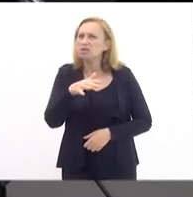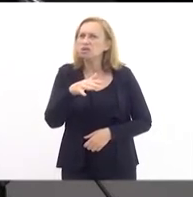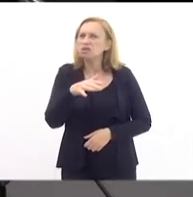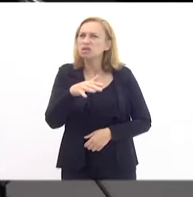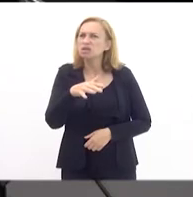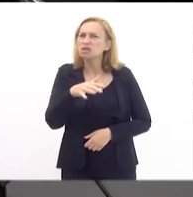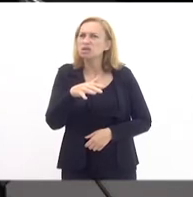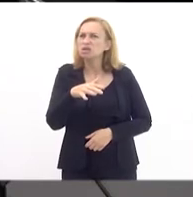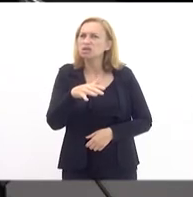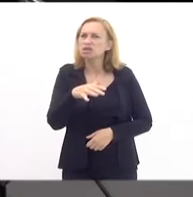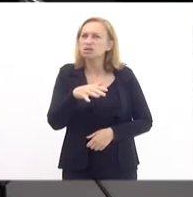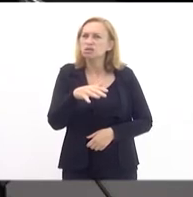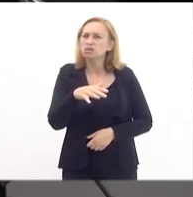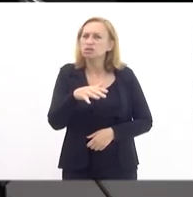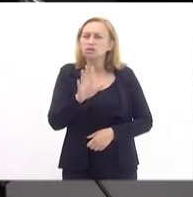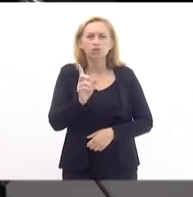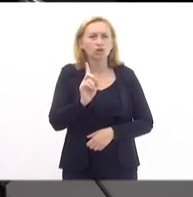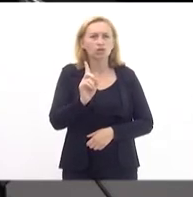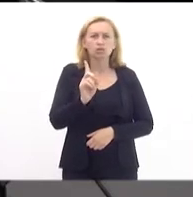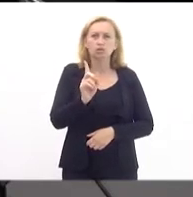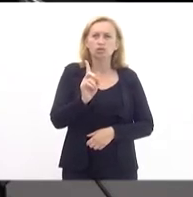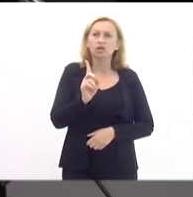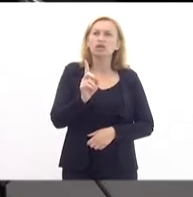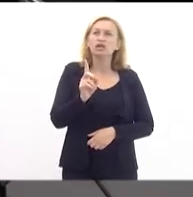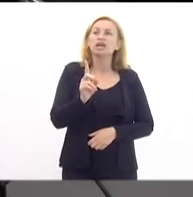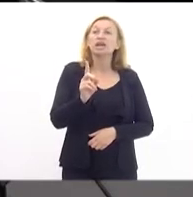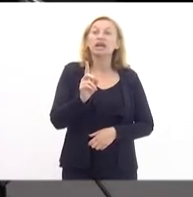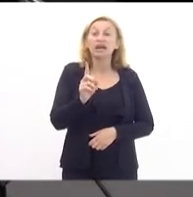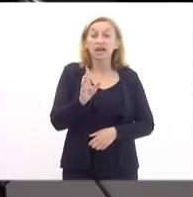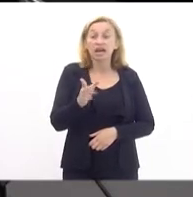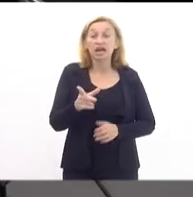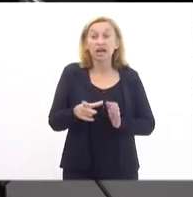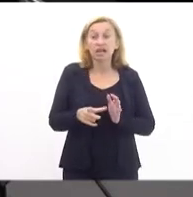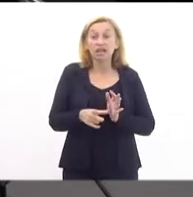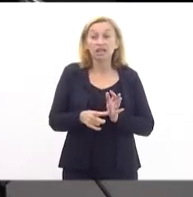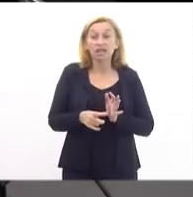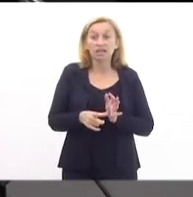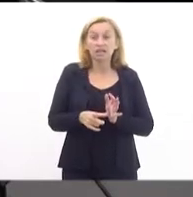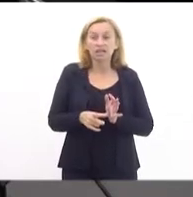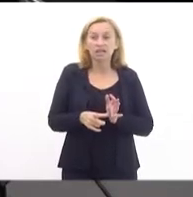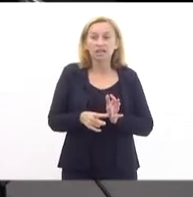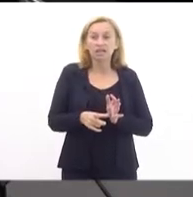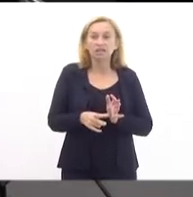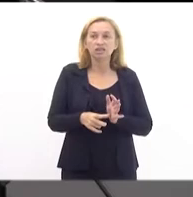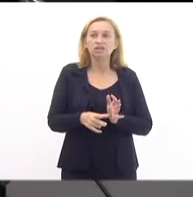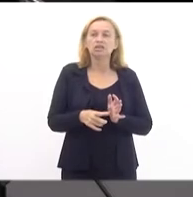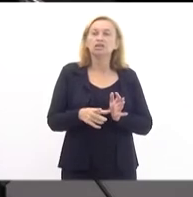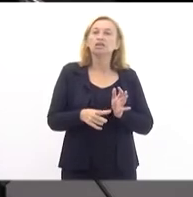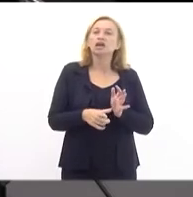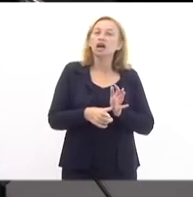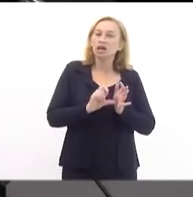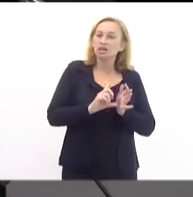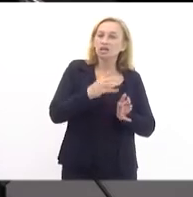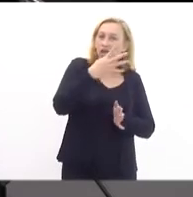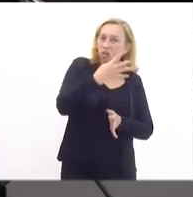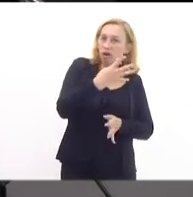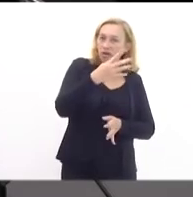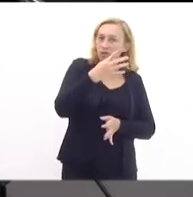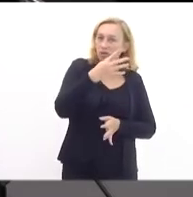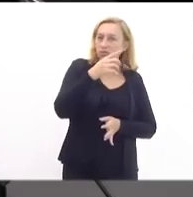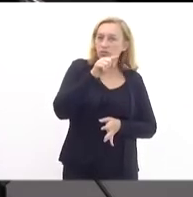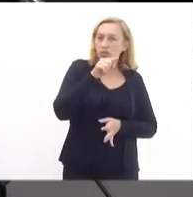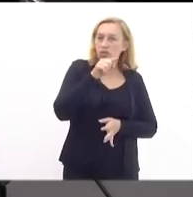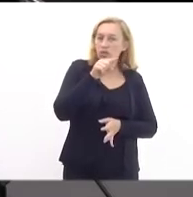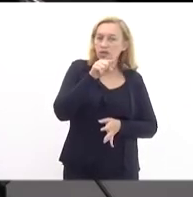levou a 5? Não. Ele saiu de 5. Ela saiu, em tese, de 4,70 para 5,90.